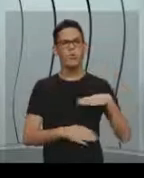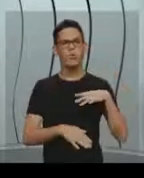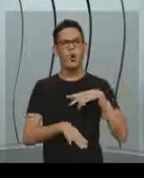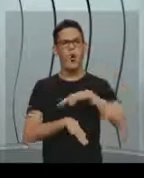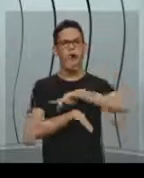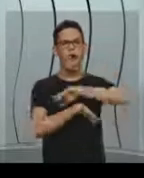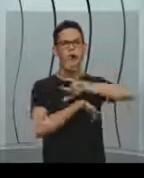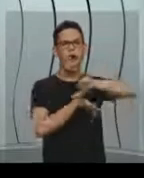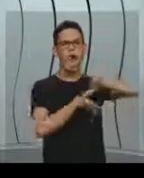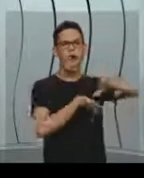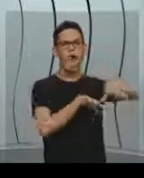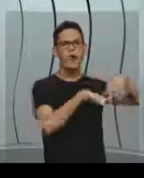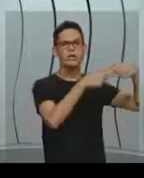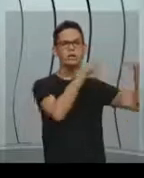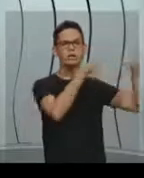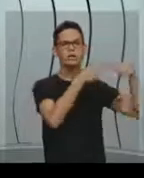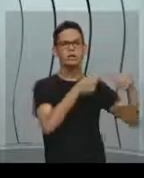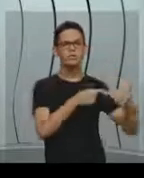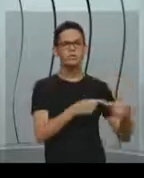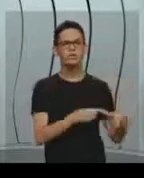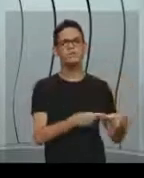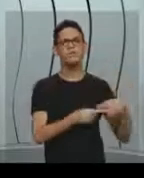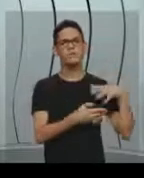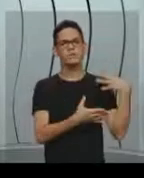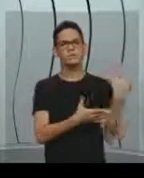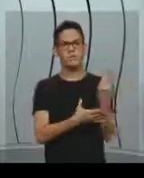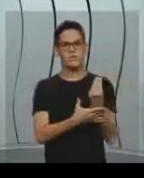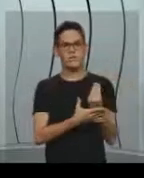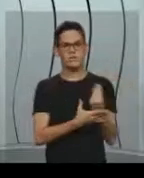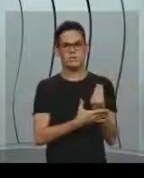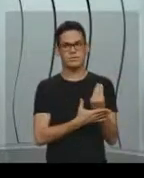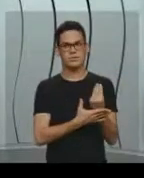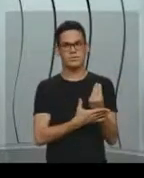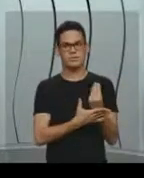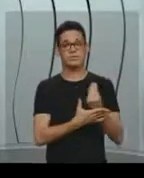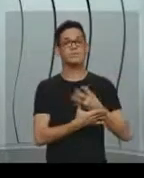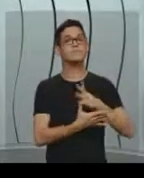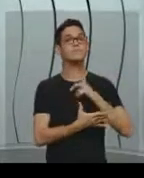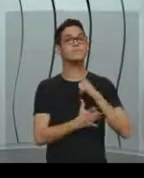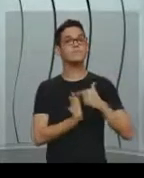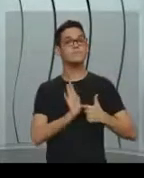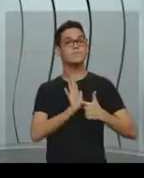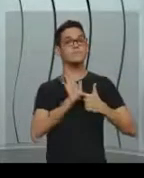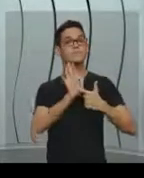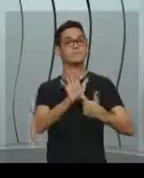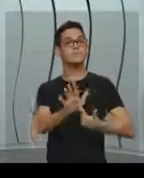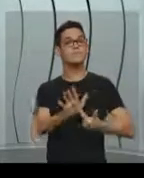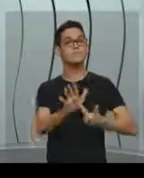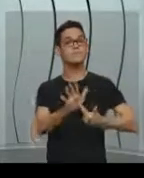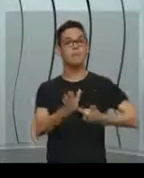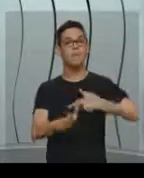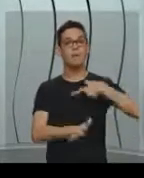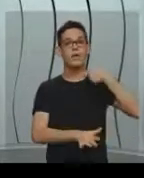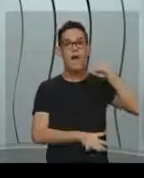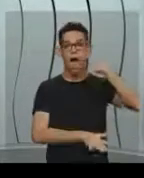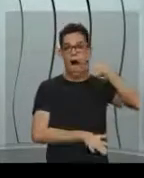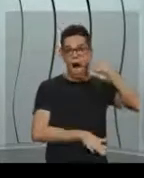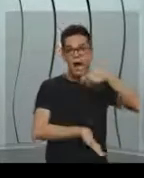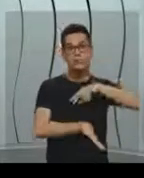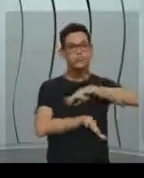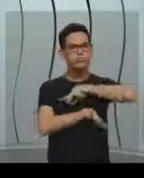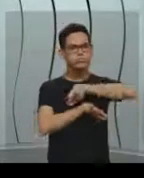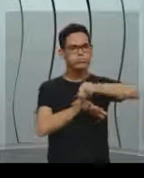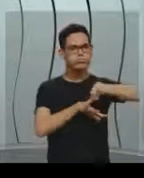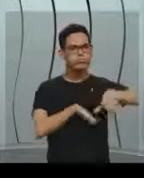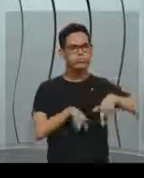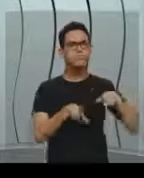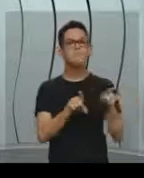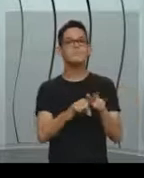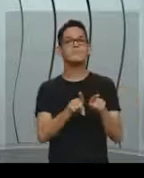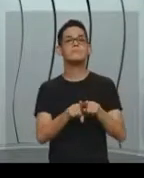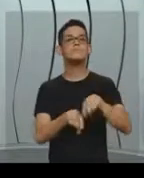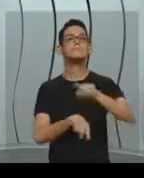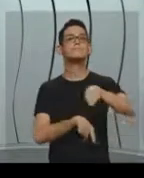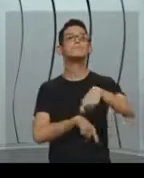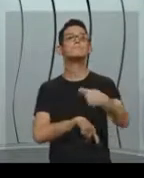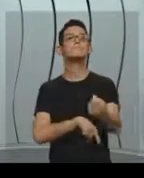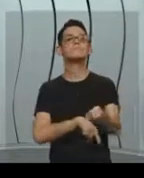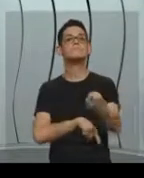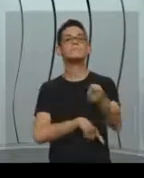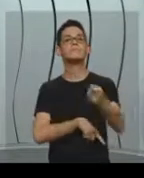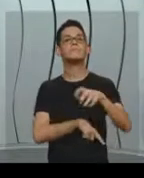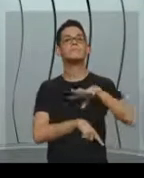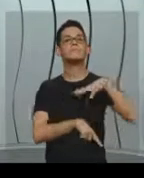tipos de artes. Então, esse grupo de expressões artísticas, essas técnicas, elas vão ganhar o nome de